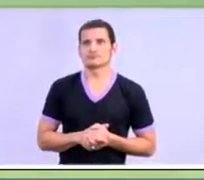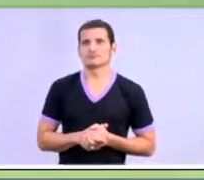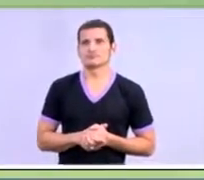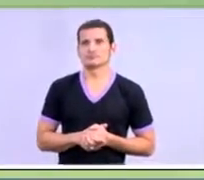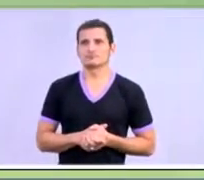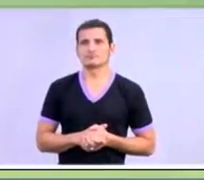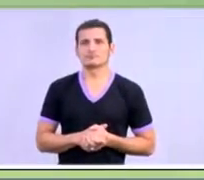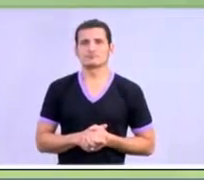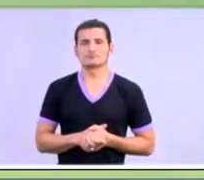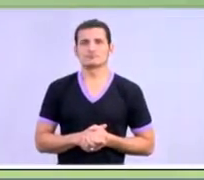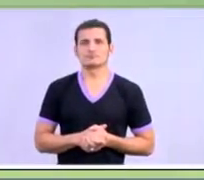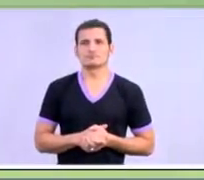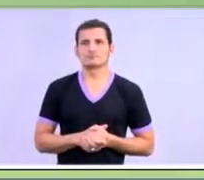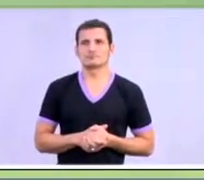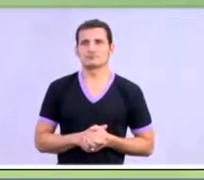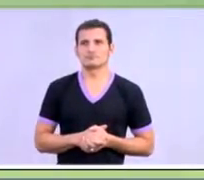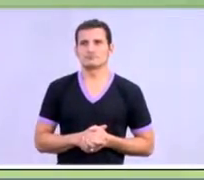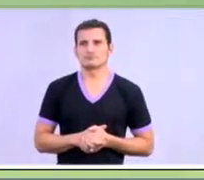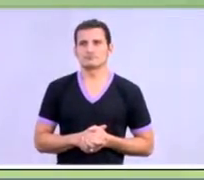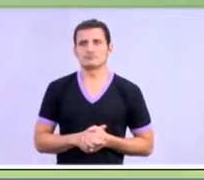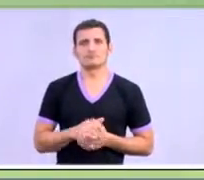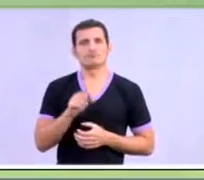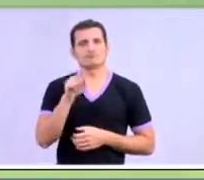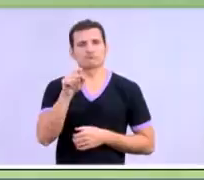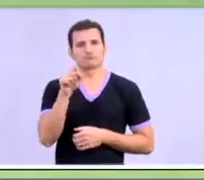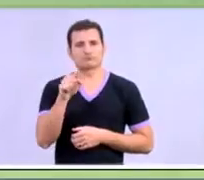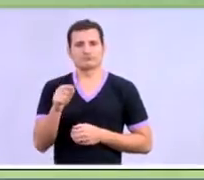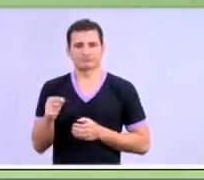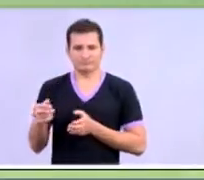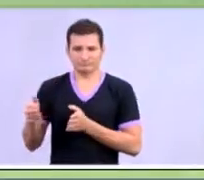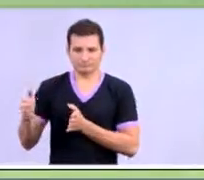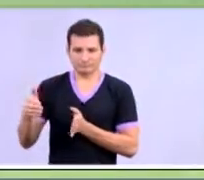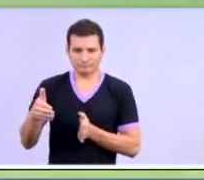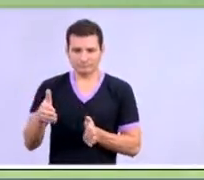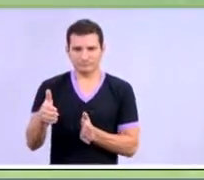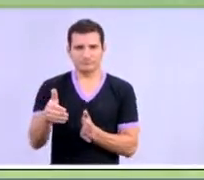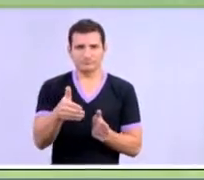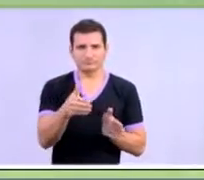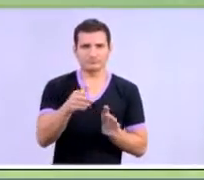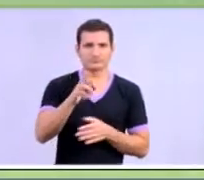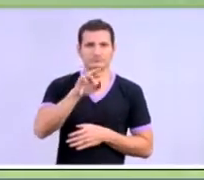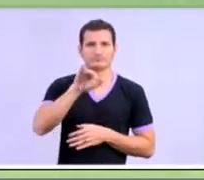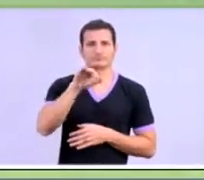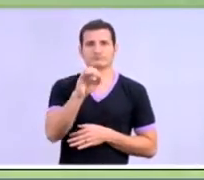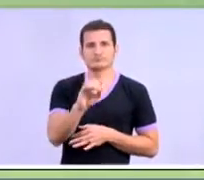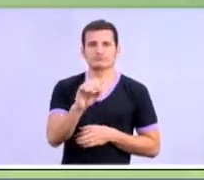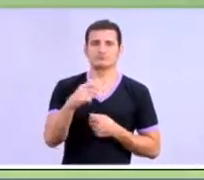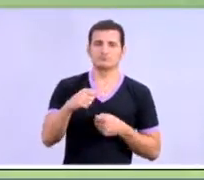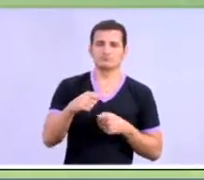Você está em uma margem de um rio e necessita transmitir o código binário